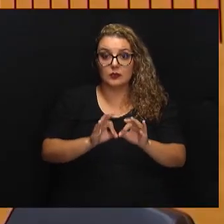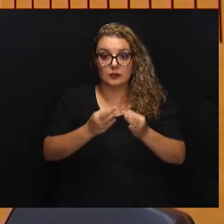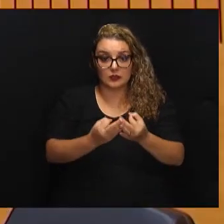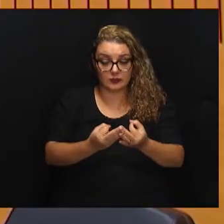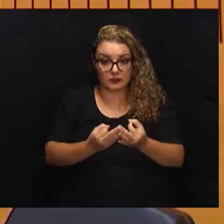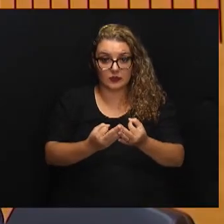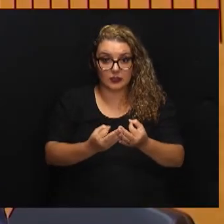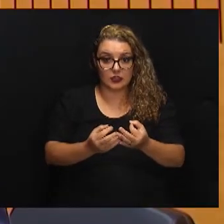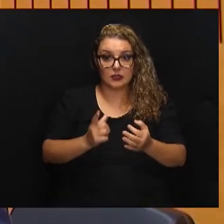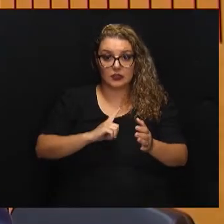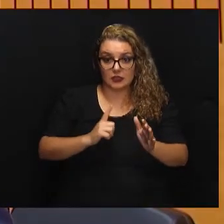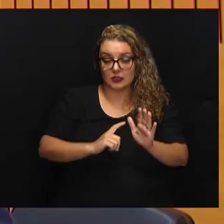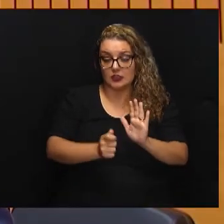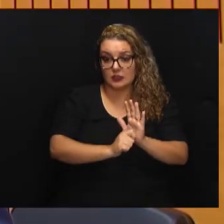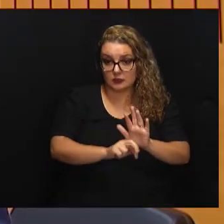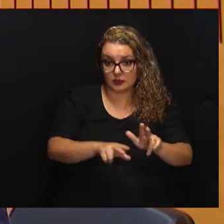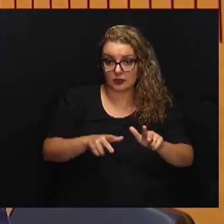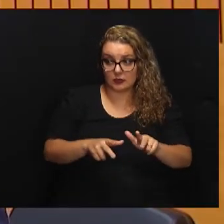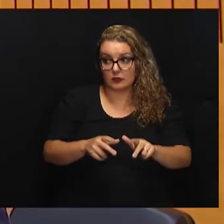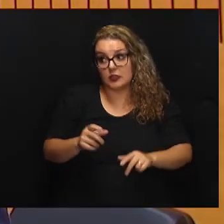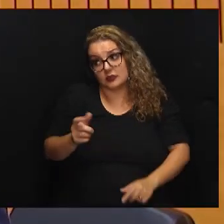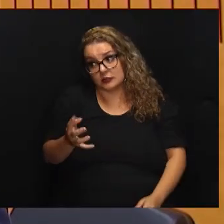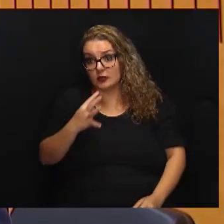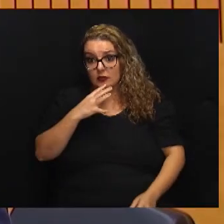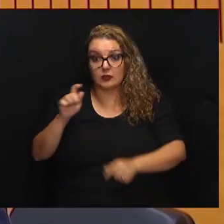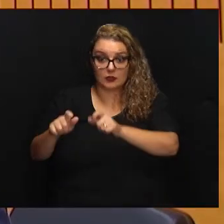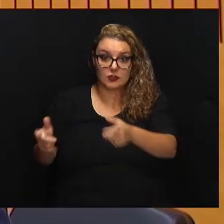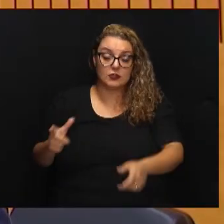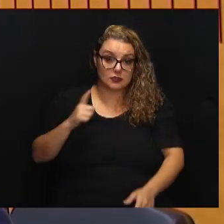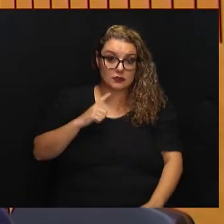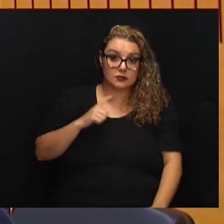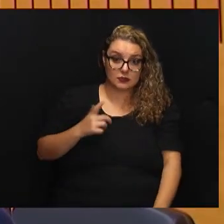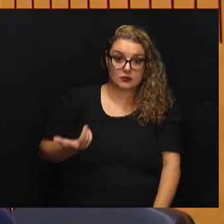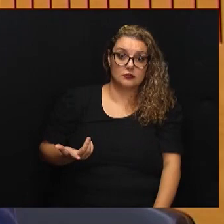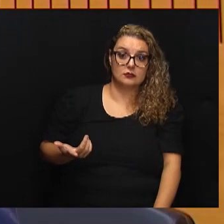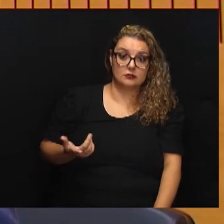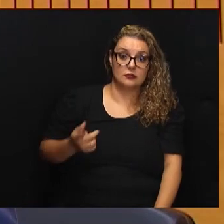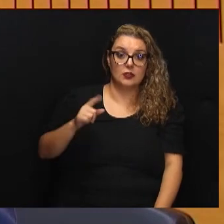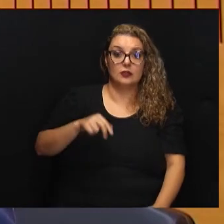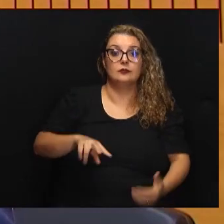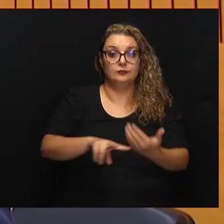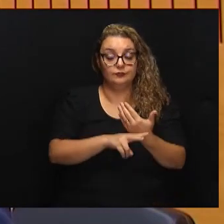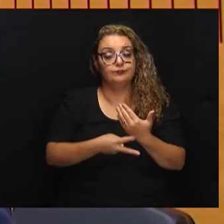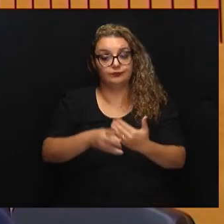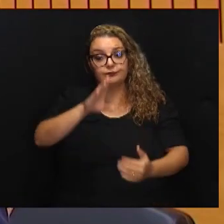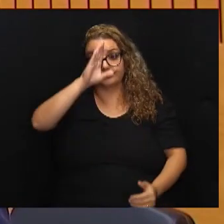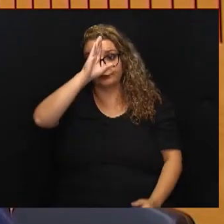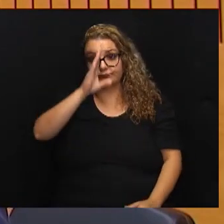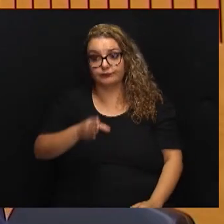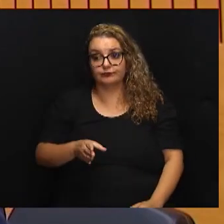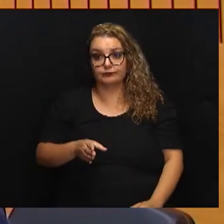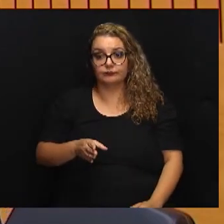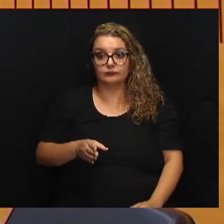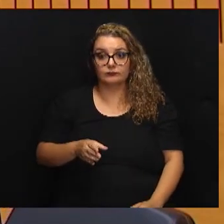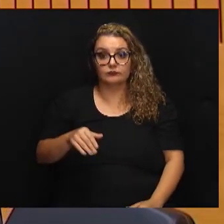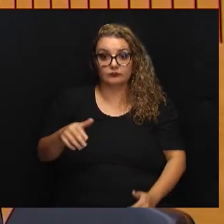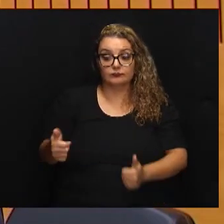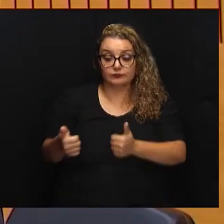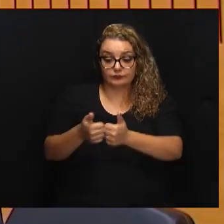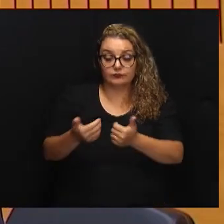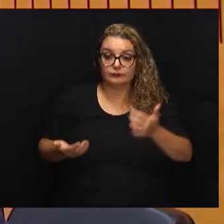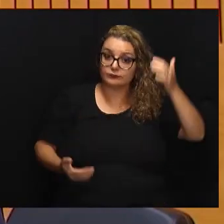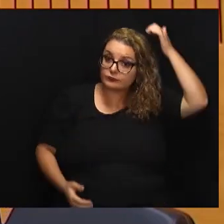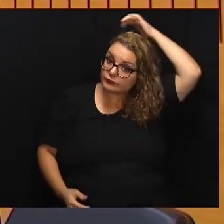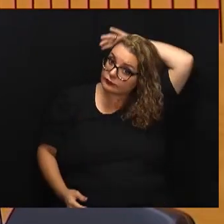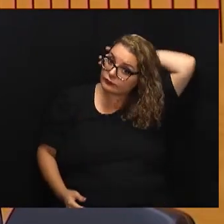tenha. E o problema da droga é um problema que realmente acaba afetando principalmente as pessoas que estão mais próximas, né, que